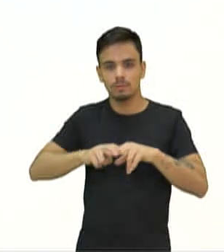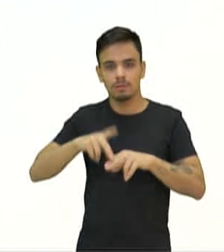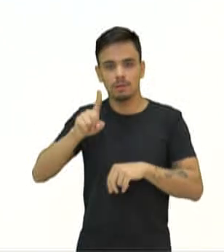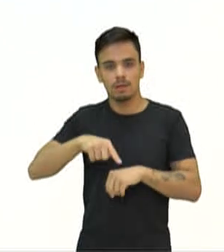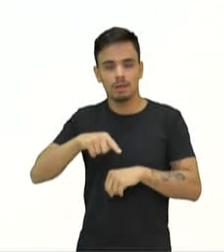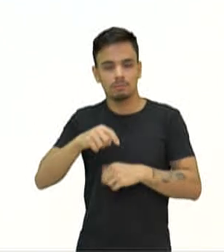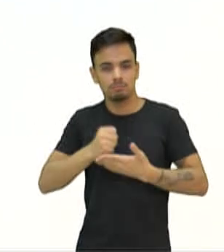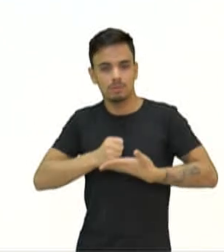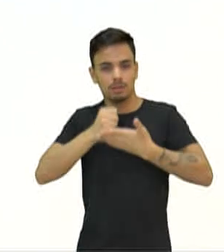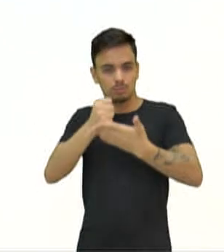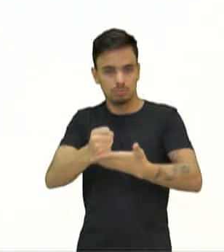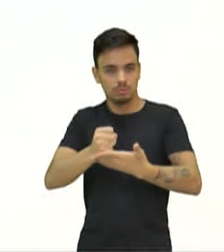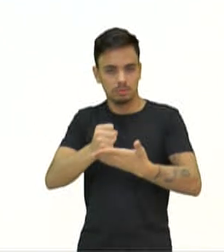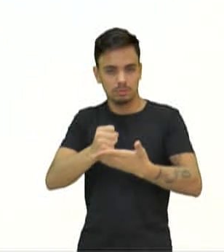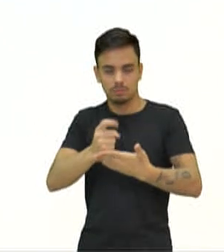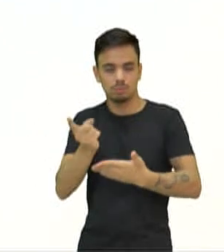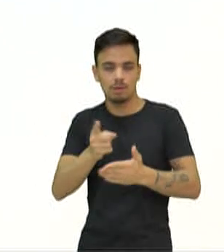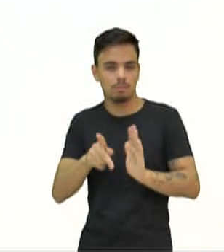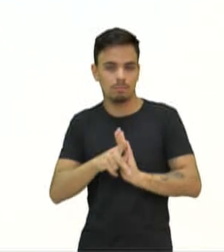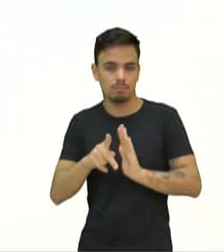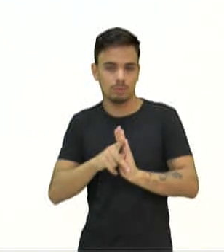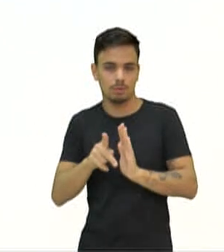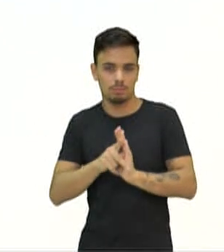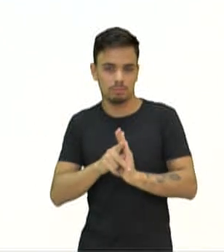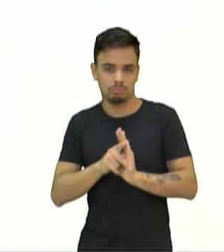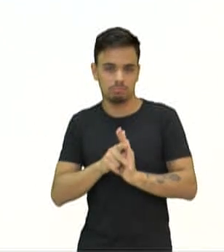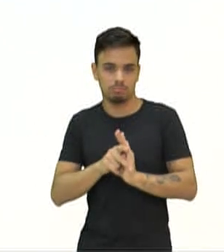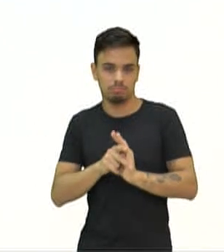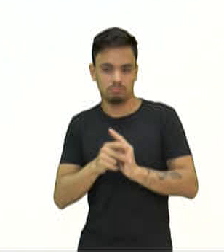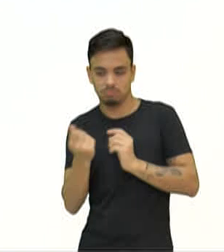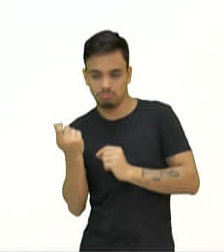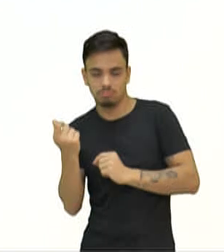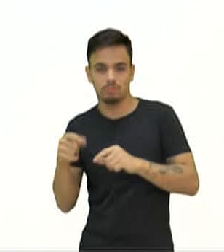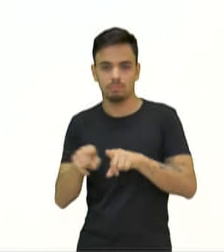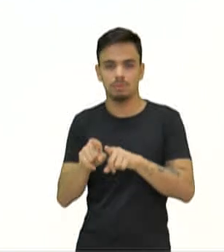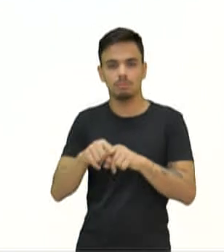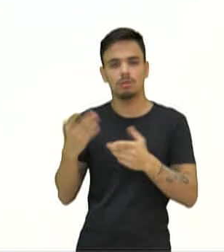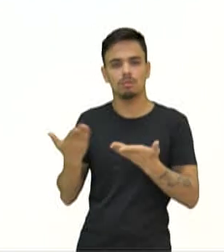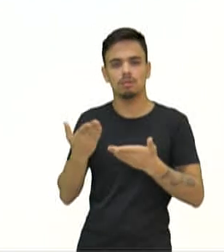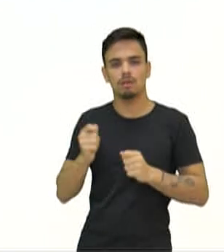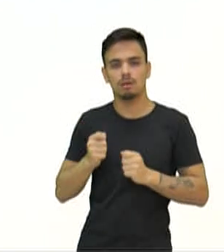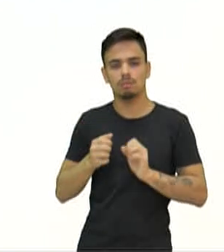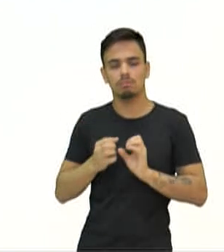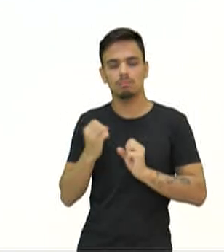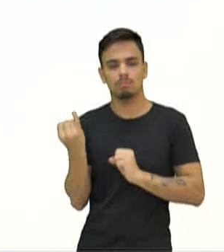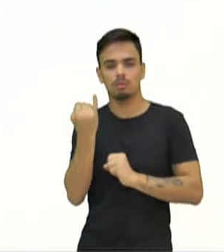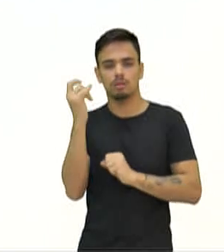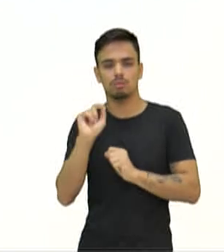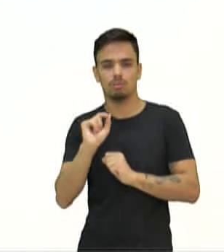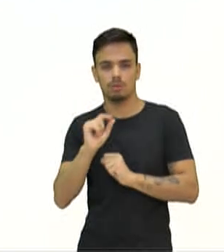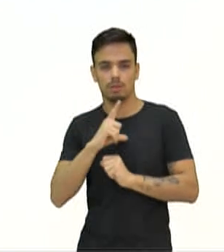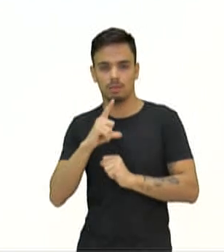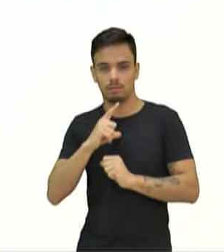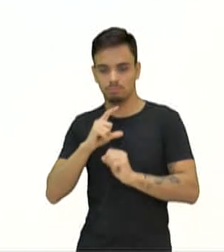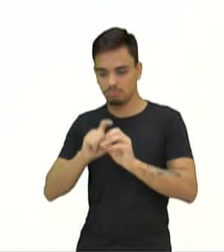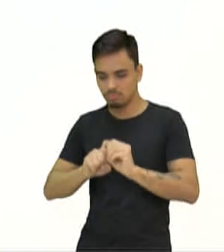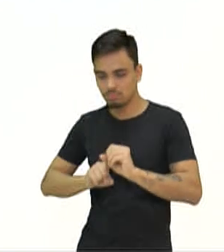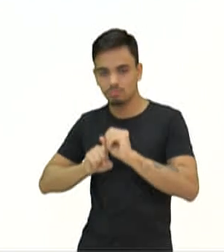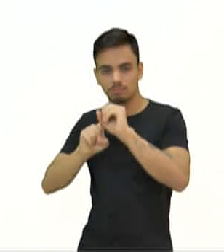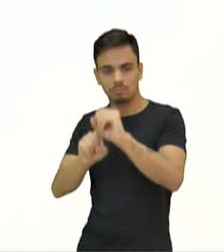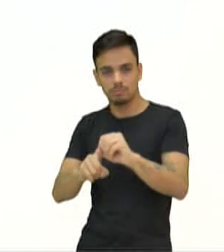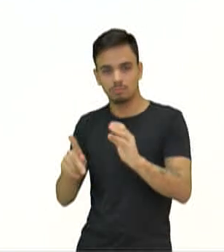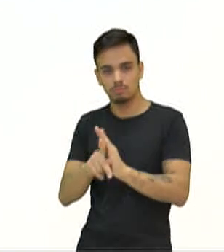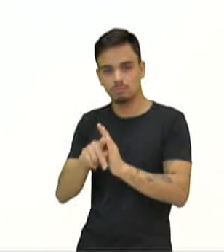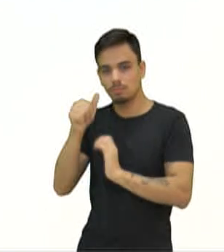um negócio para eles. Para nós era muito importante ter um bom relacionamento de longo prazo com a mãe de aluguel. Aquela pessoa que cede, que a